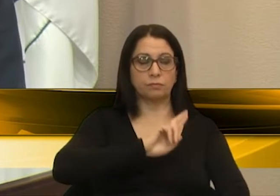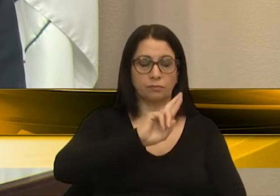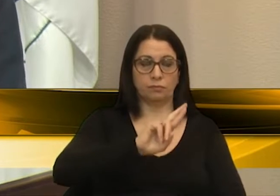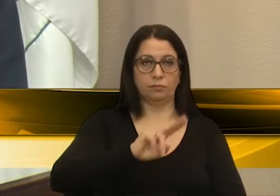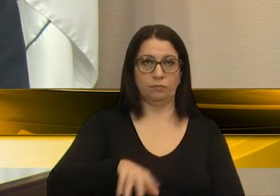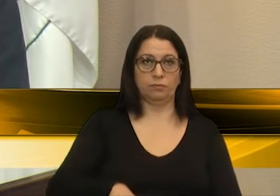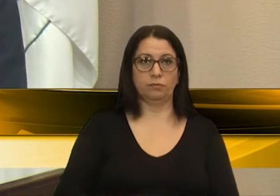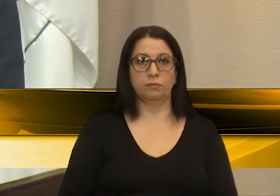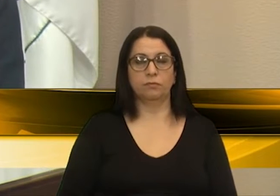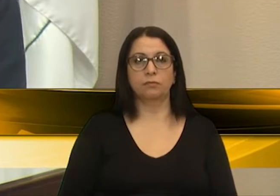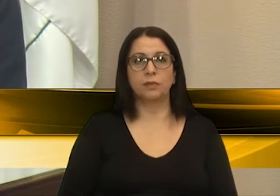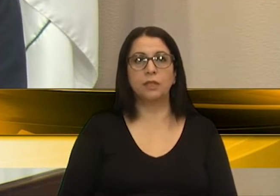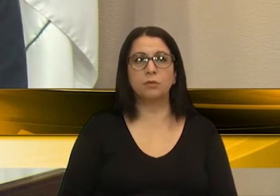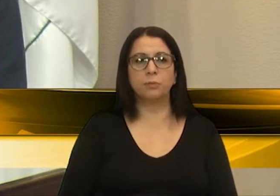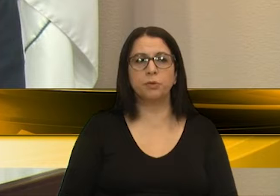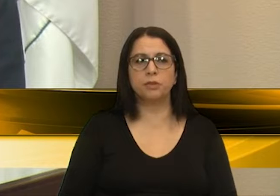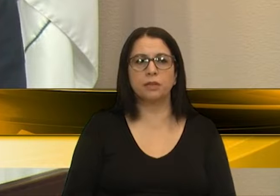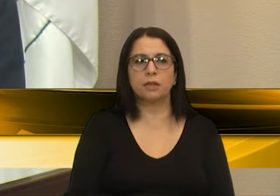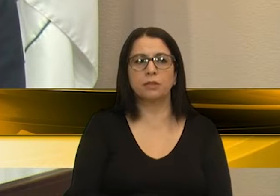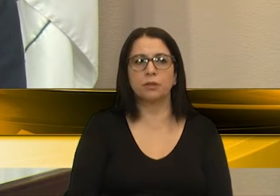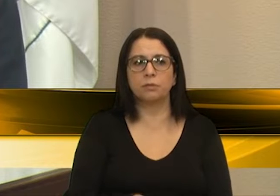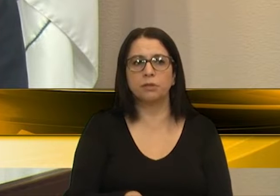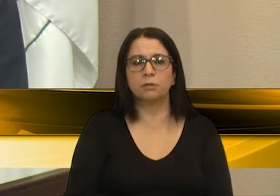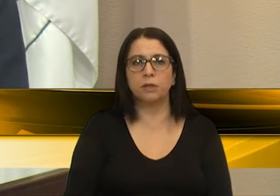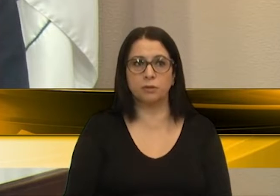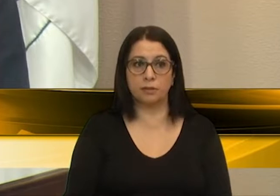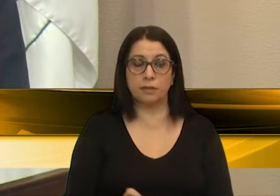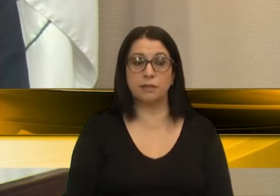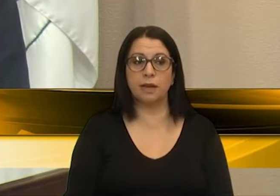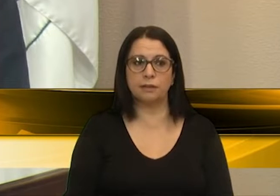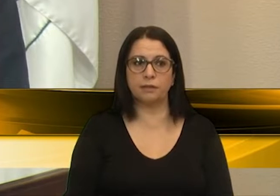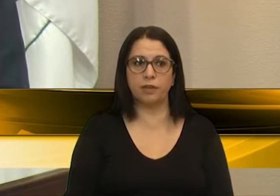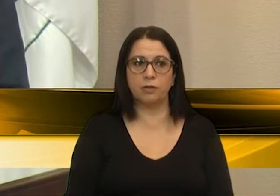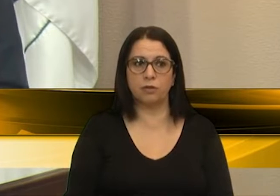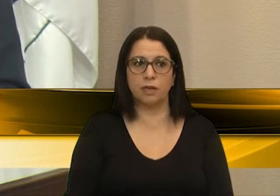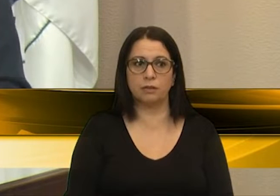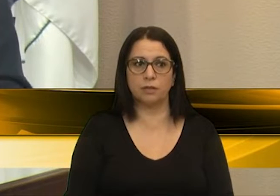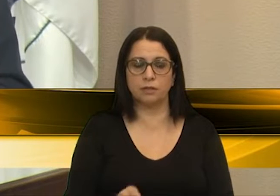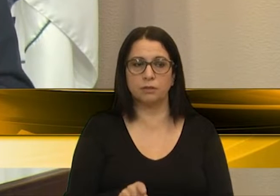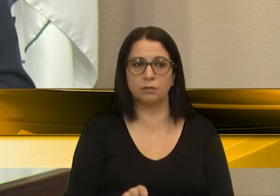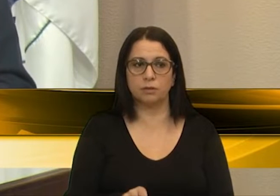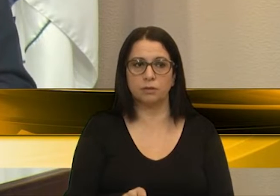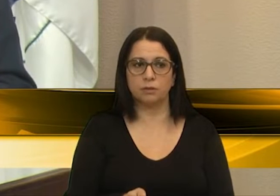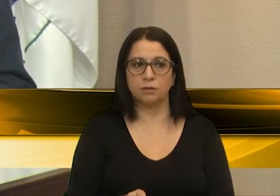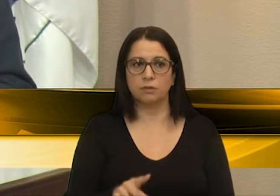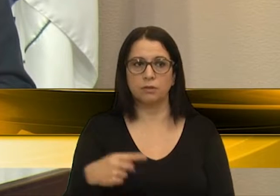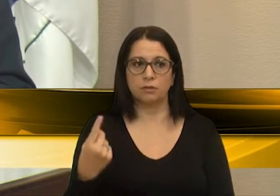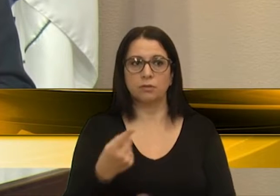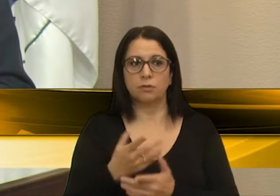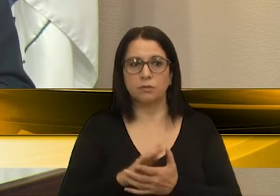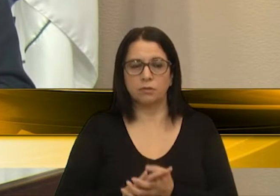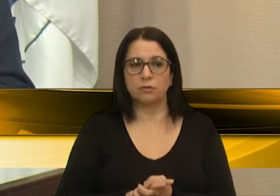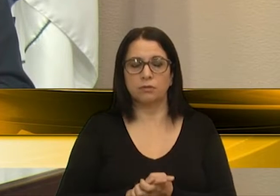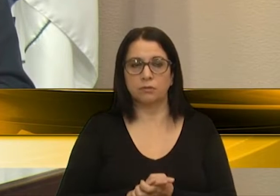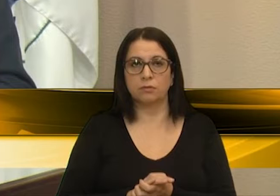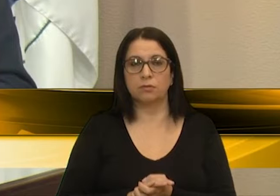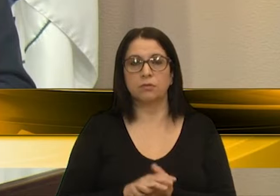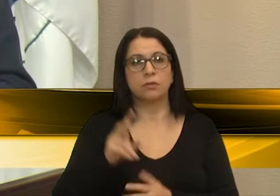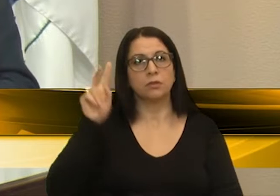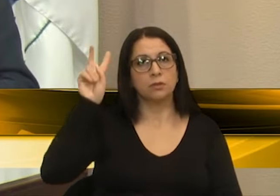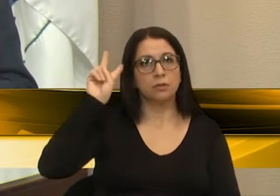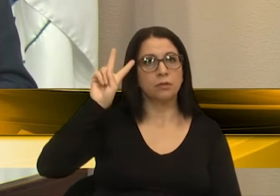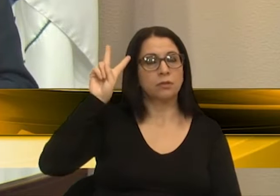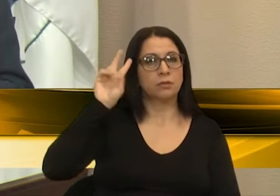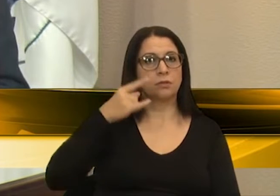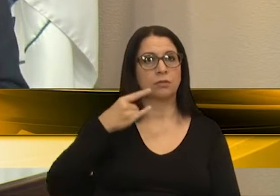amanhã é feriado, Sexta-feira Santa. Fazemos, na tradição cristã, fazemos memória